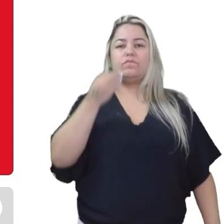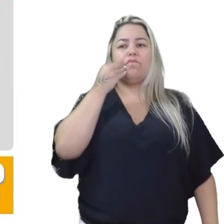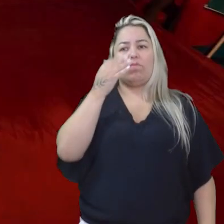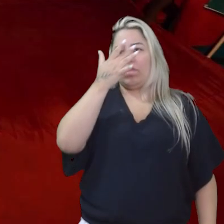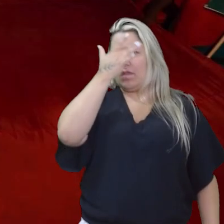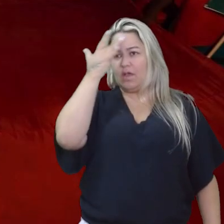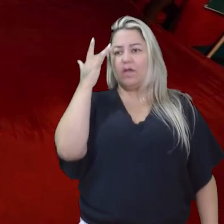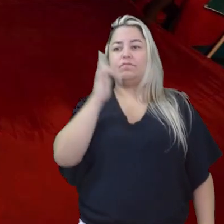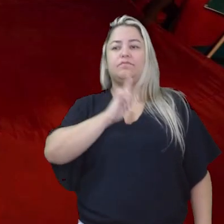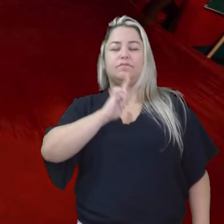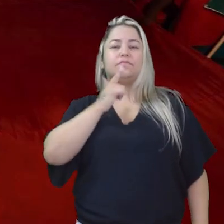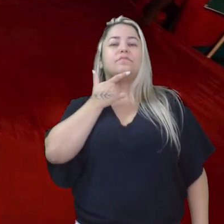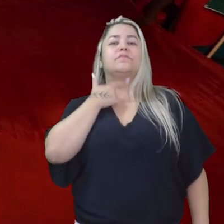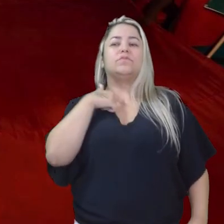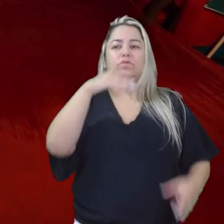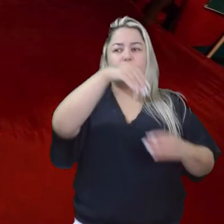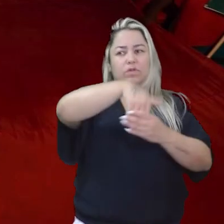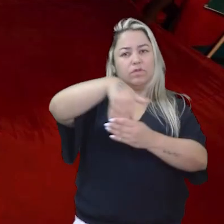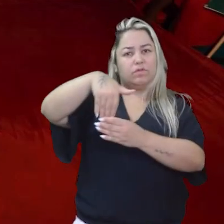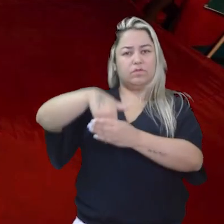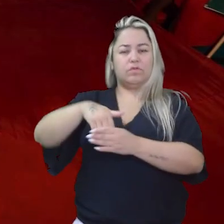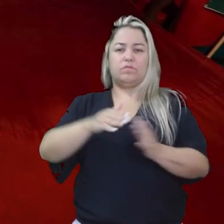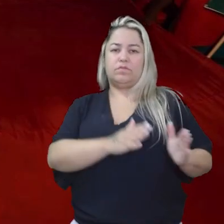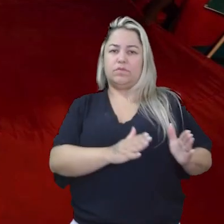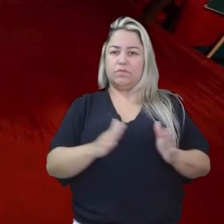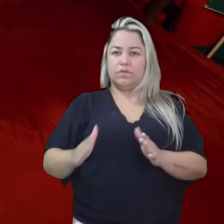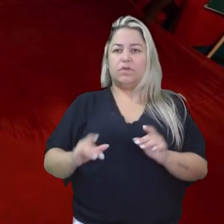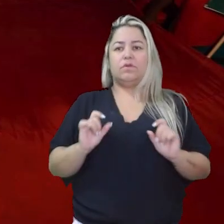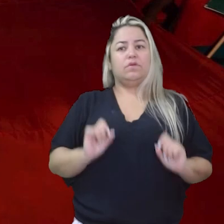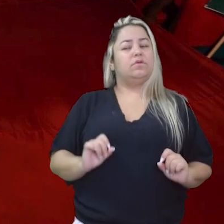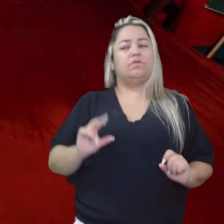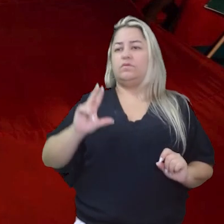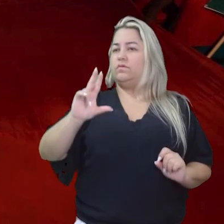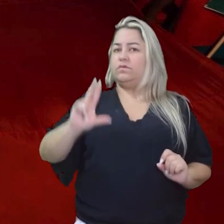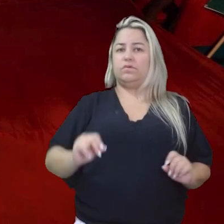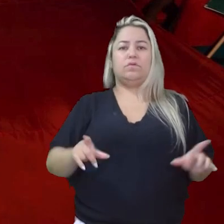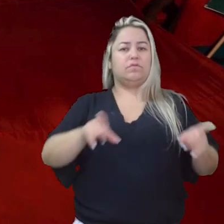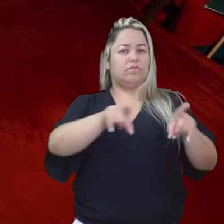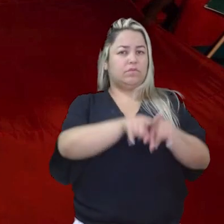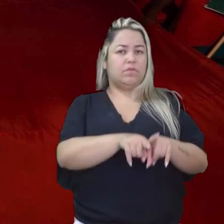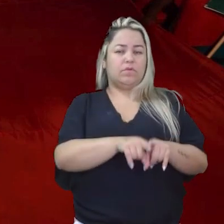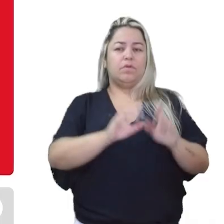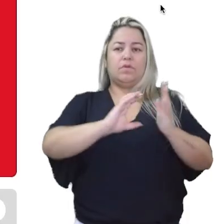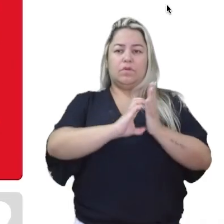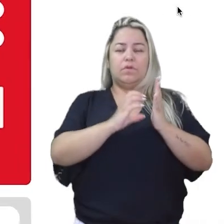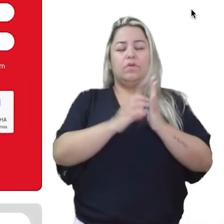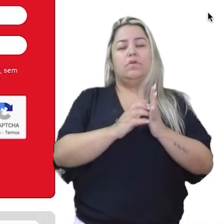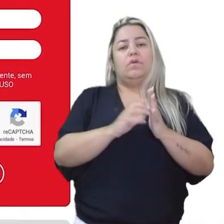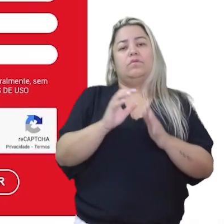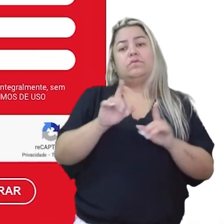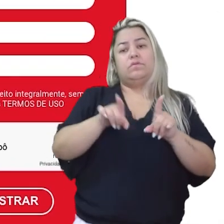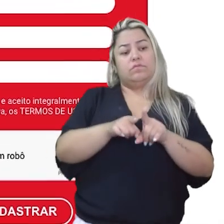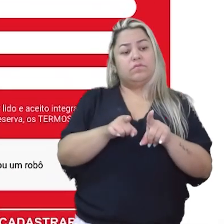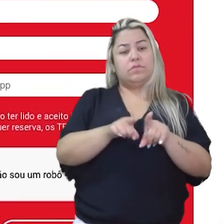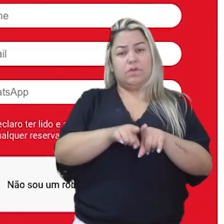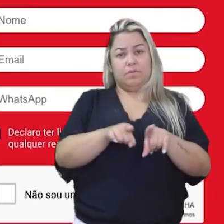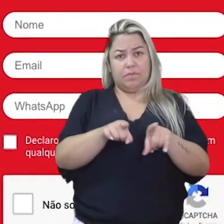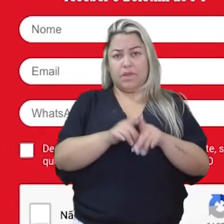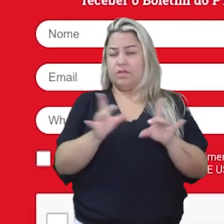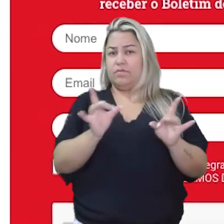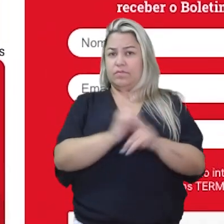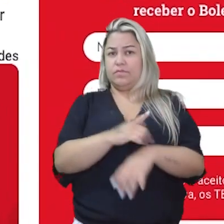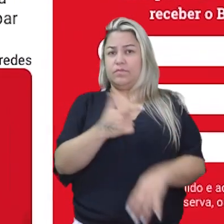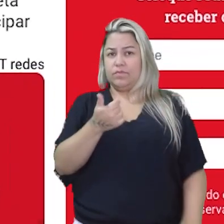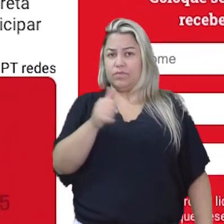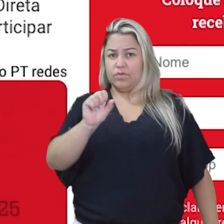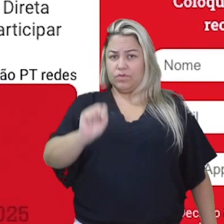a quem deseja votar e ser votado no processo e que ainda não se filiou ao partido. A campanha nacional de filiação termina